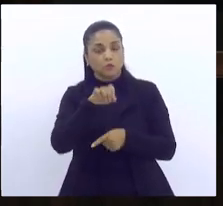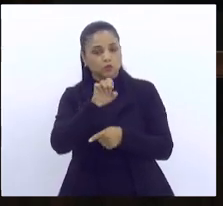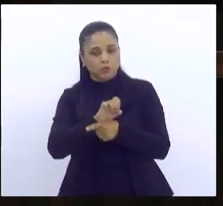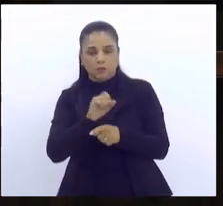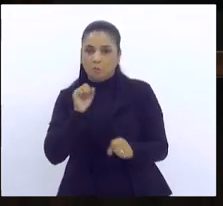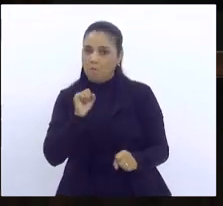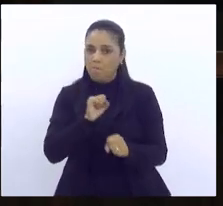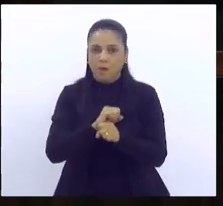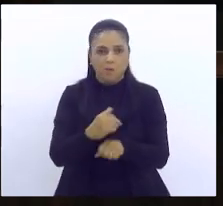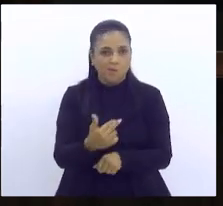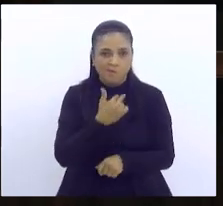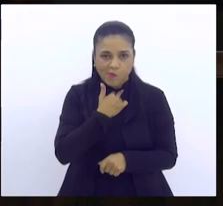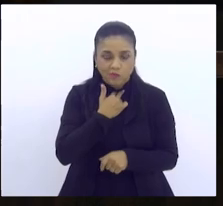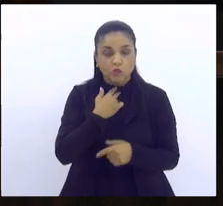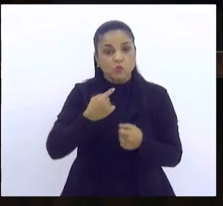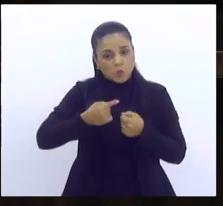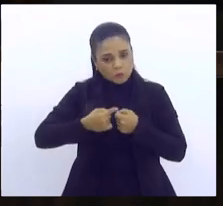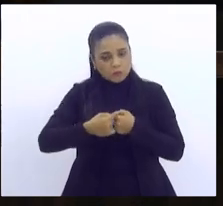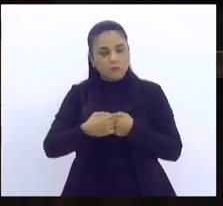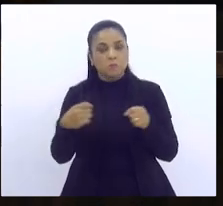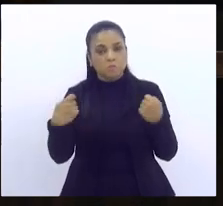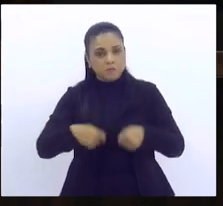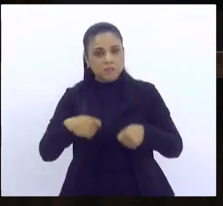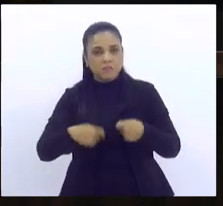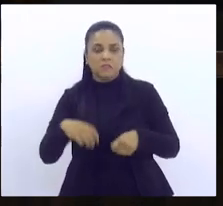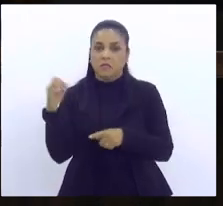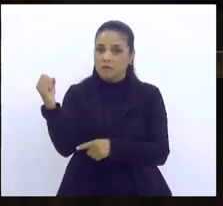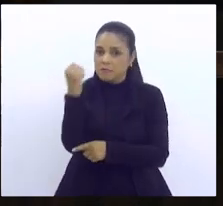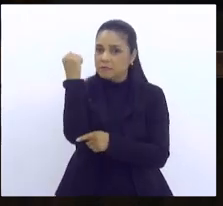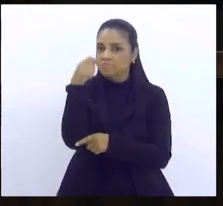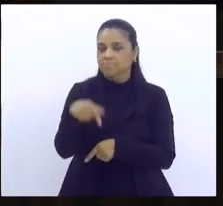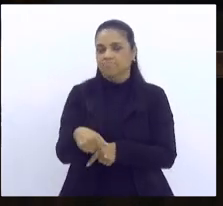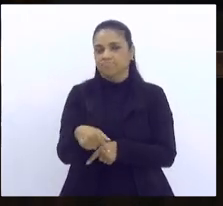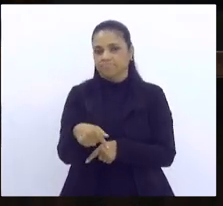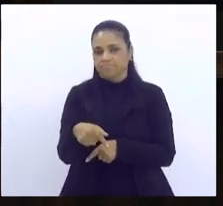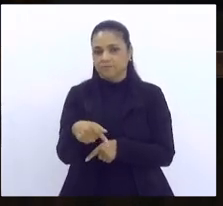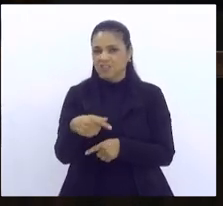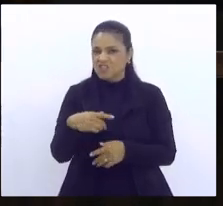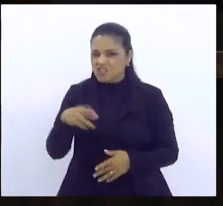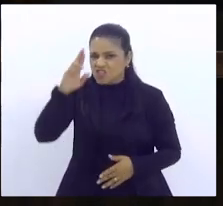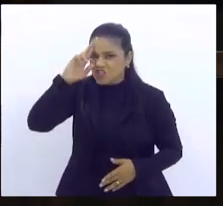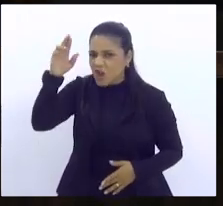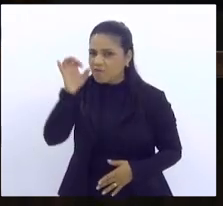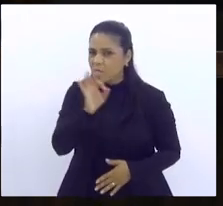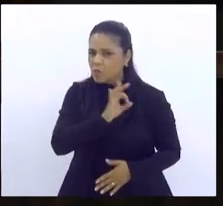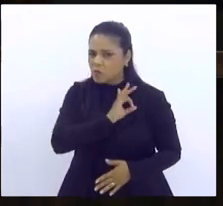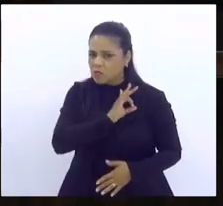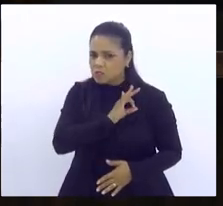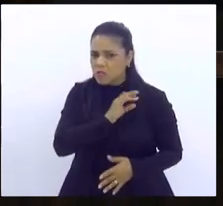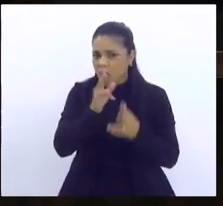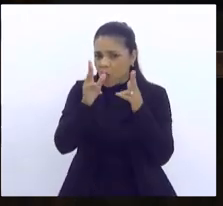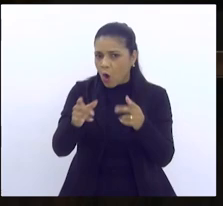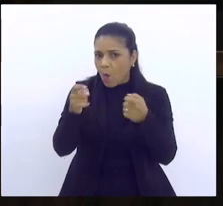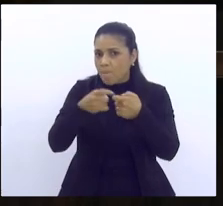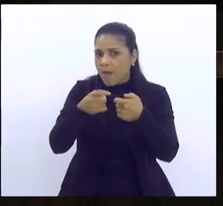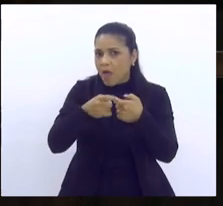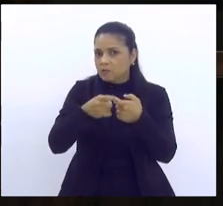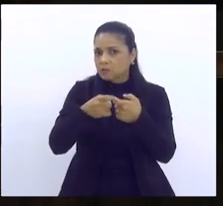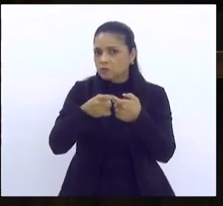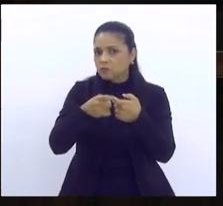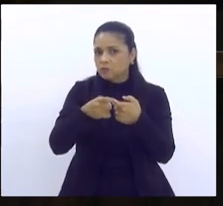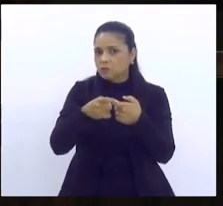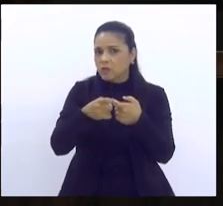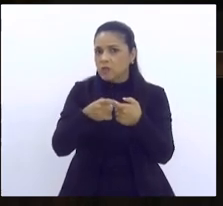os municípios precisam diante dessa crise. Agora, chefe de polícia... é igual médico de plantão, ele pode